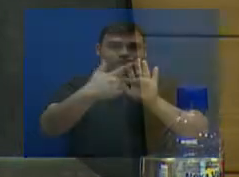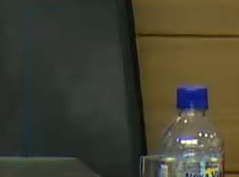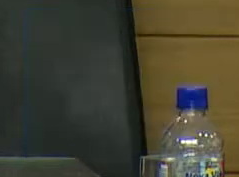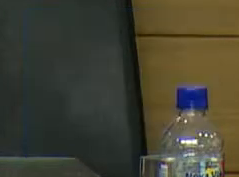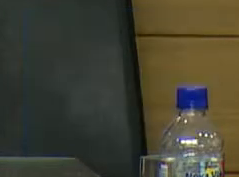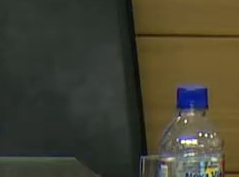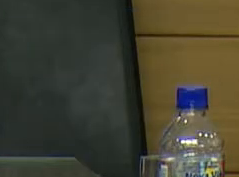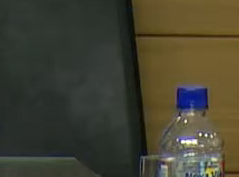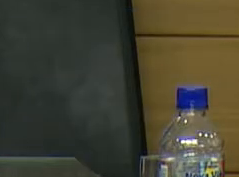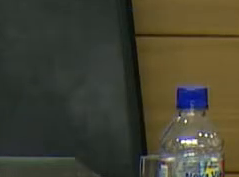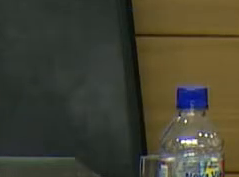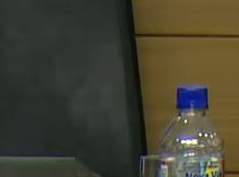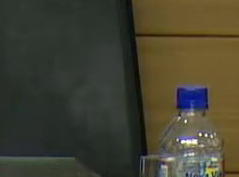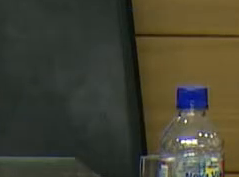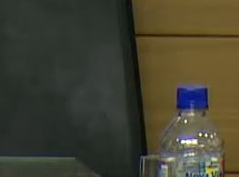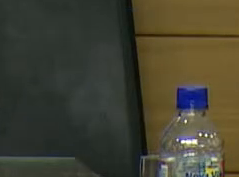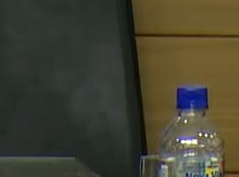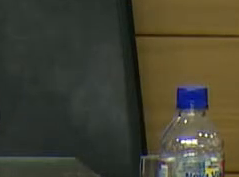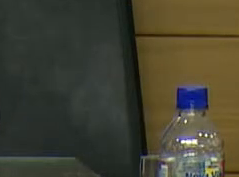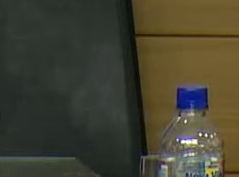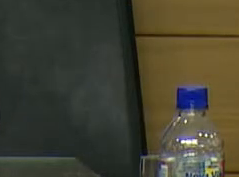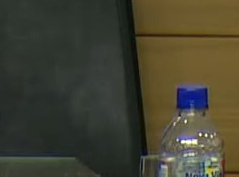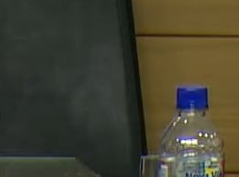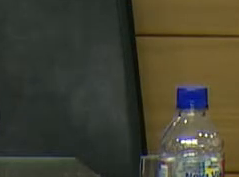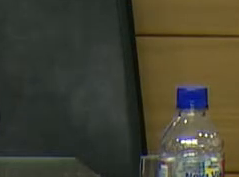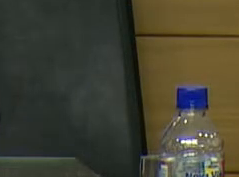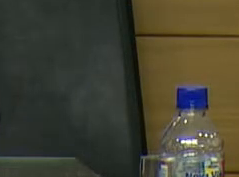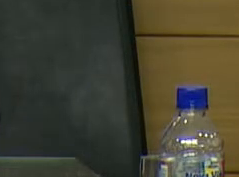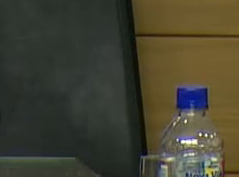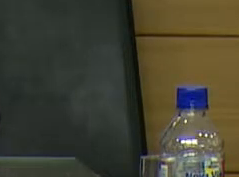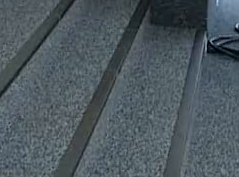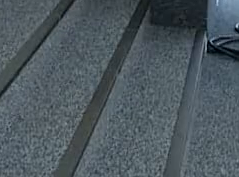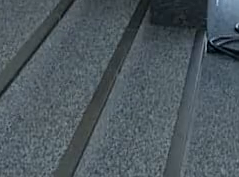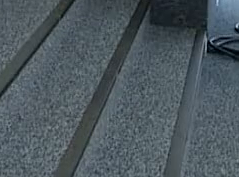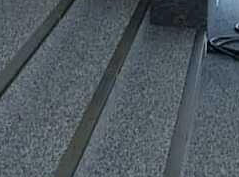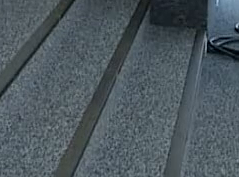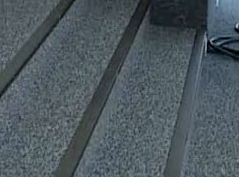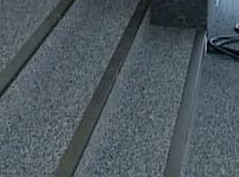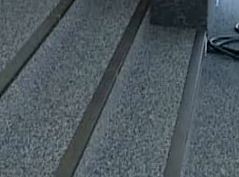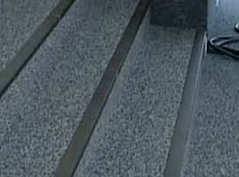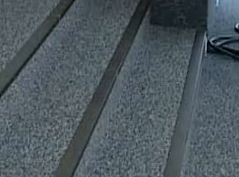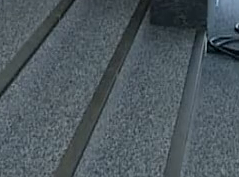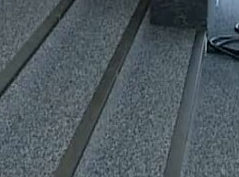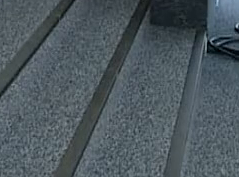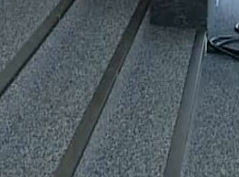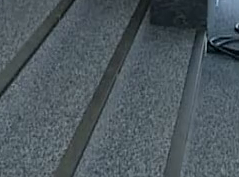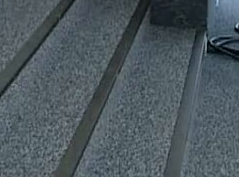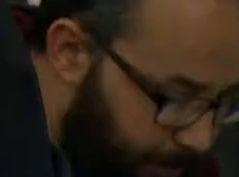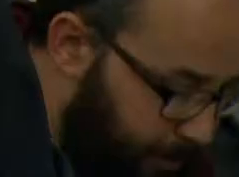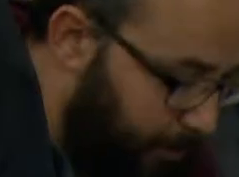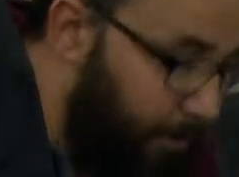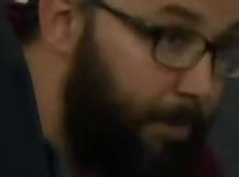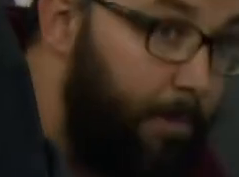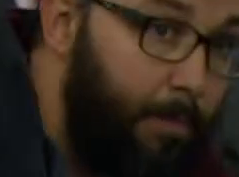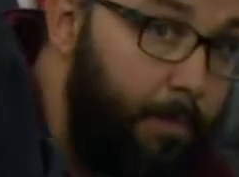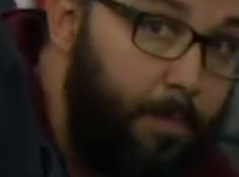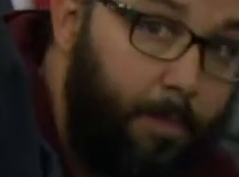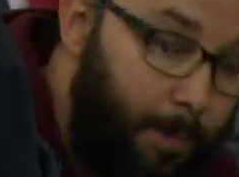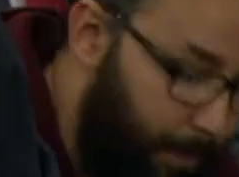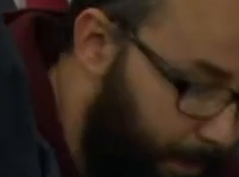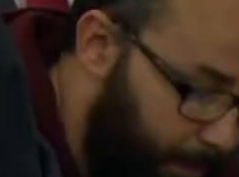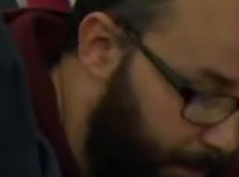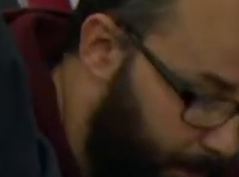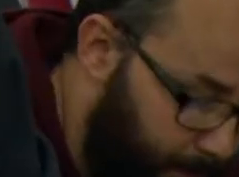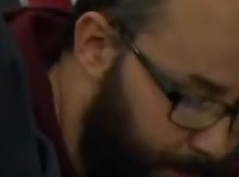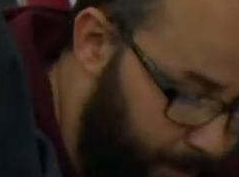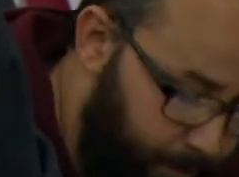Projeto de lei 186. Só questão de ordem, senhor presidente. Se poderia, pela magnitude também do